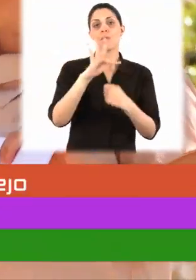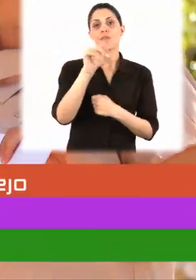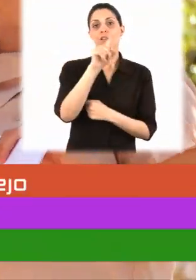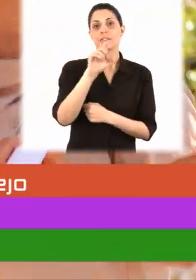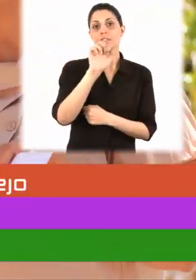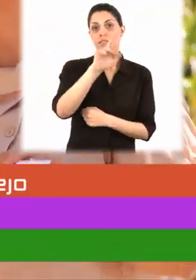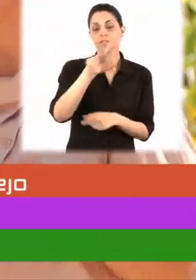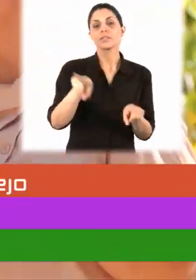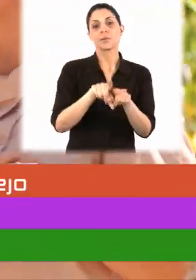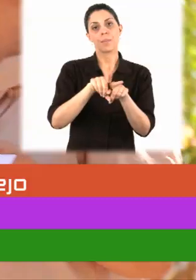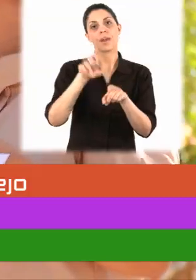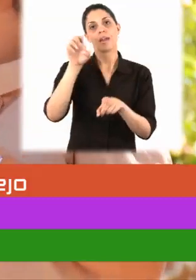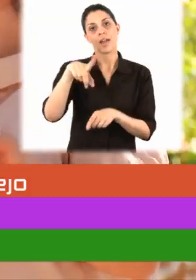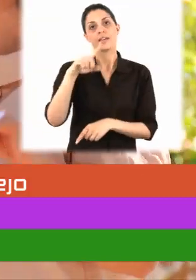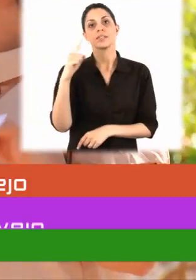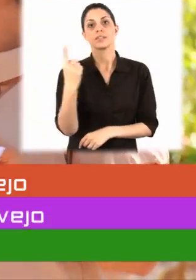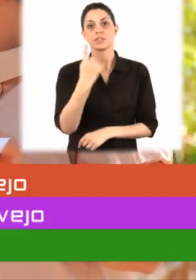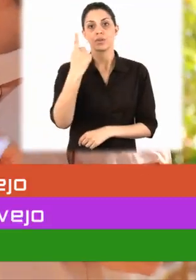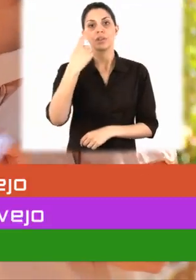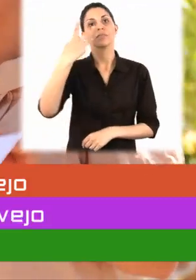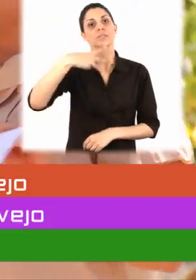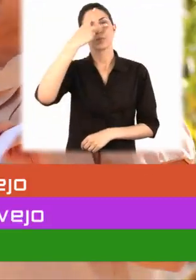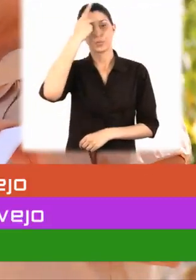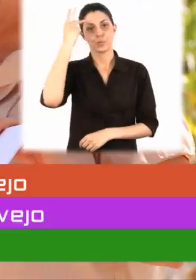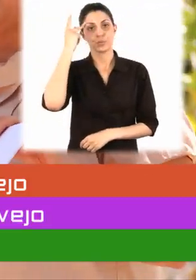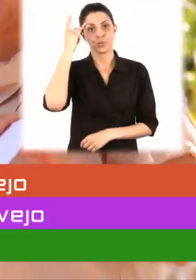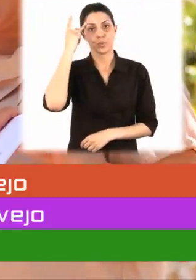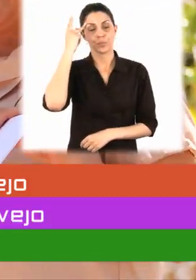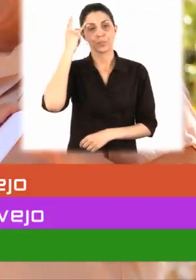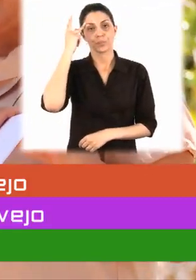fazer, ele também fica na forma singular da